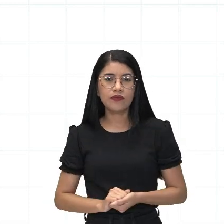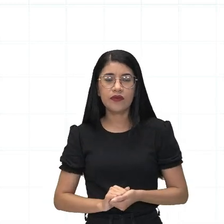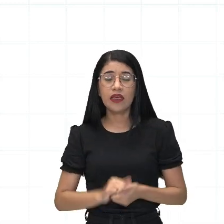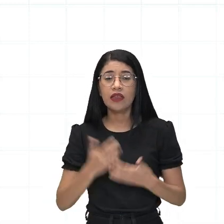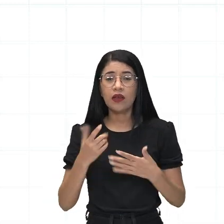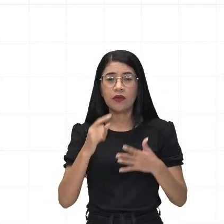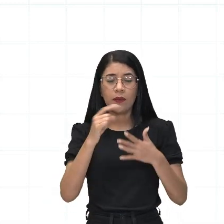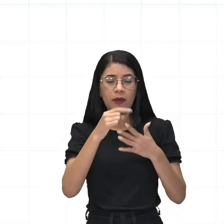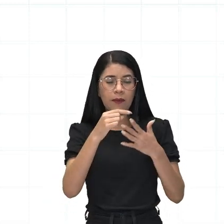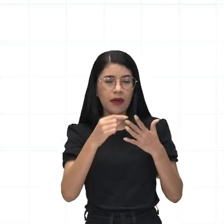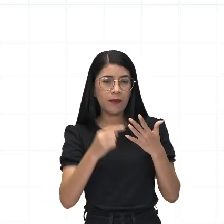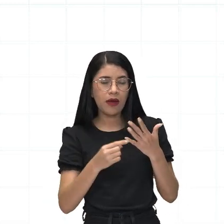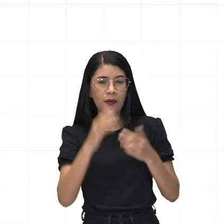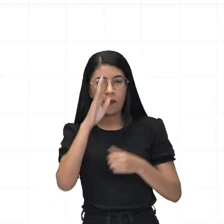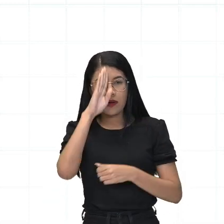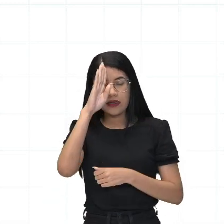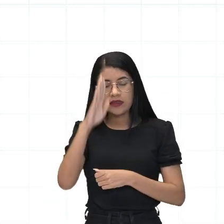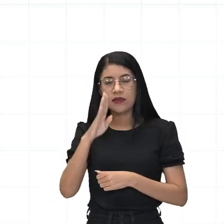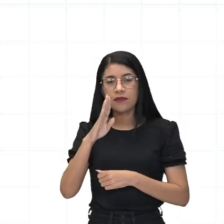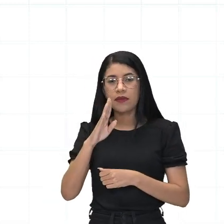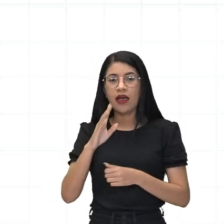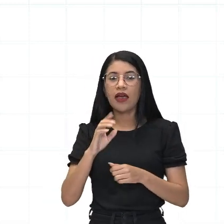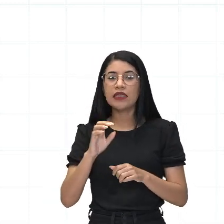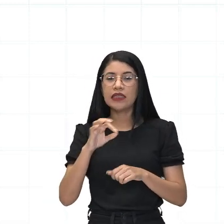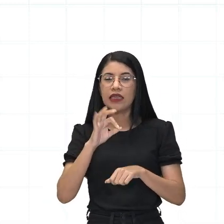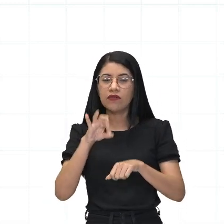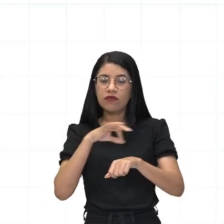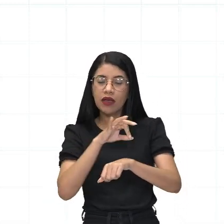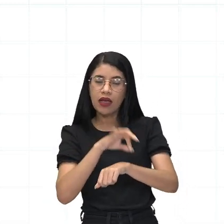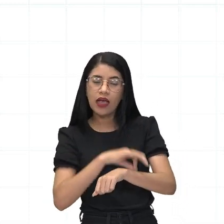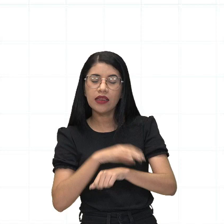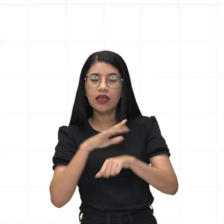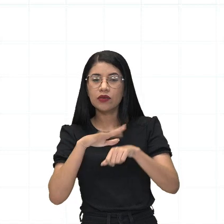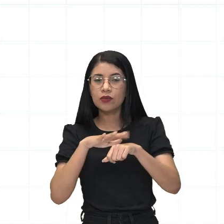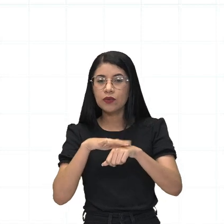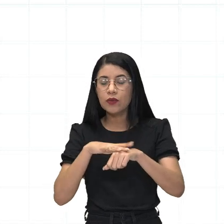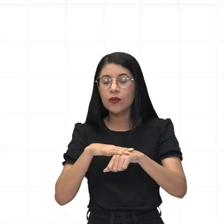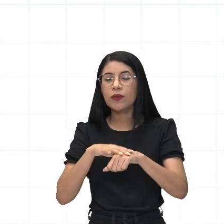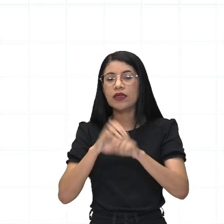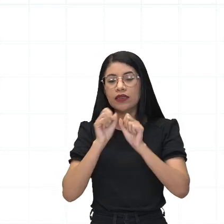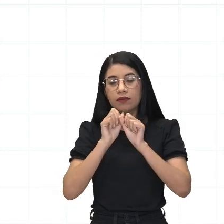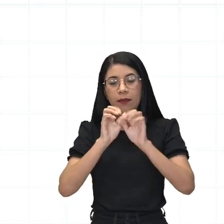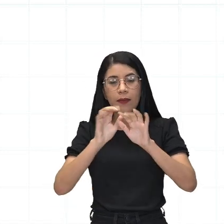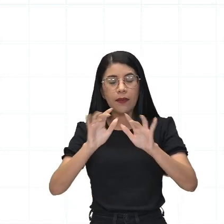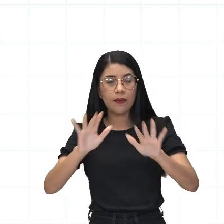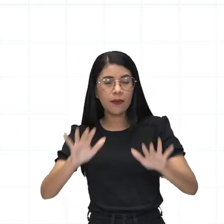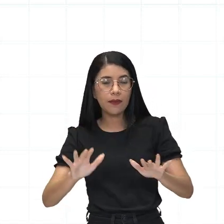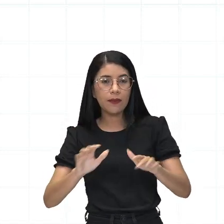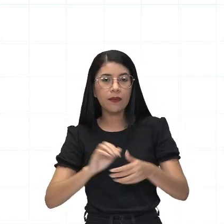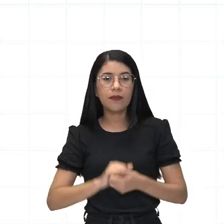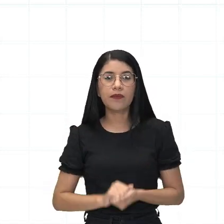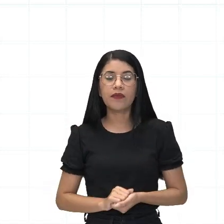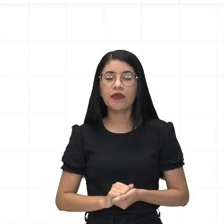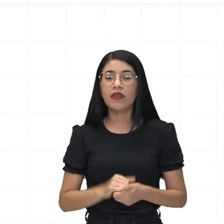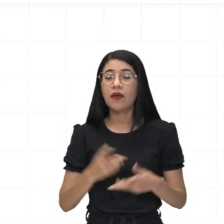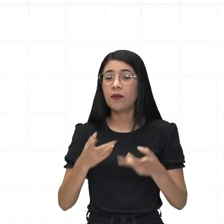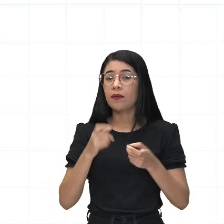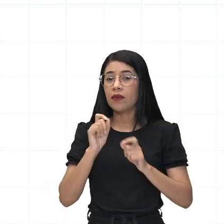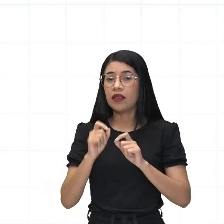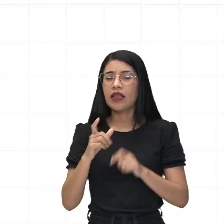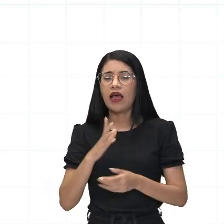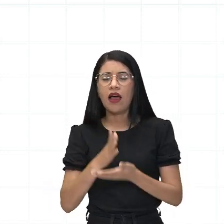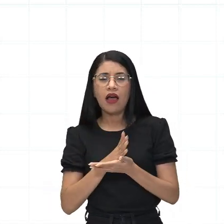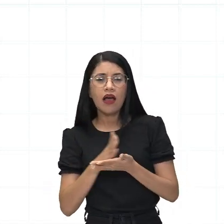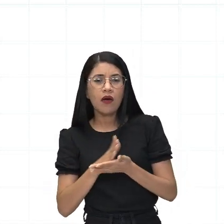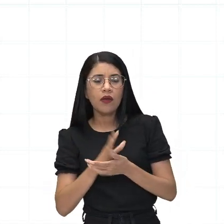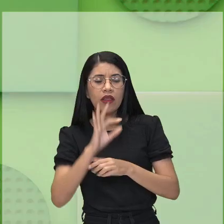são os principais vetores aí das doenças, né? Nós vimos que nós temos alguns